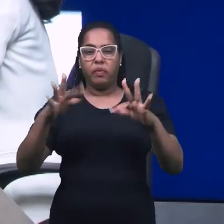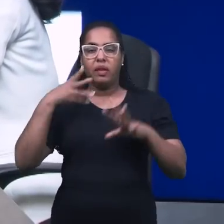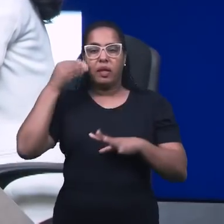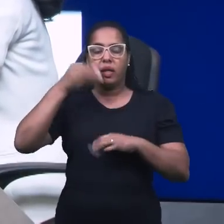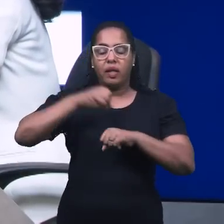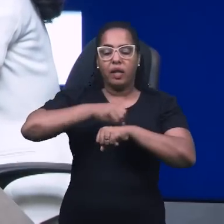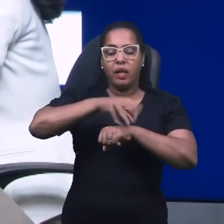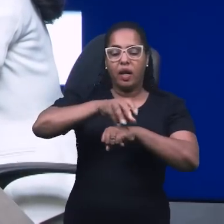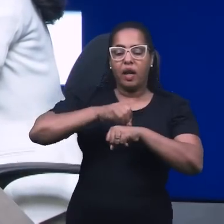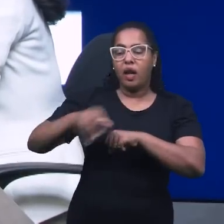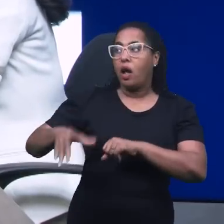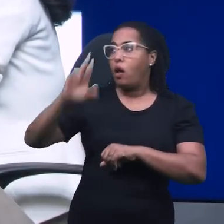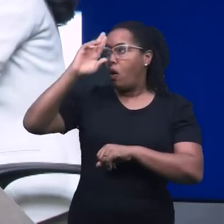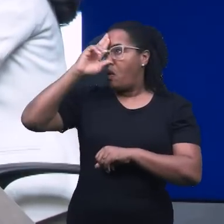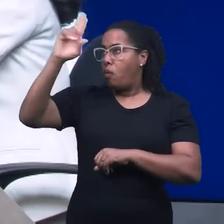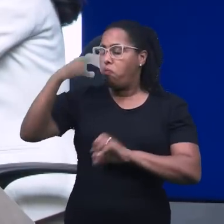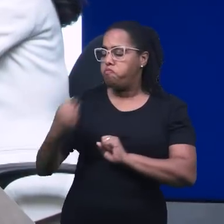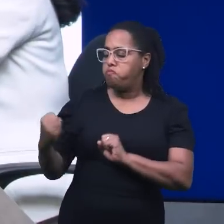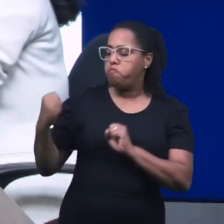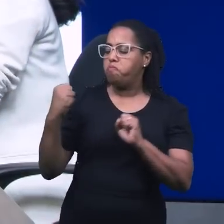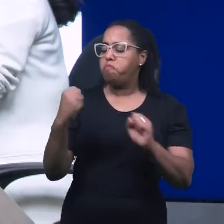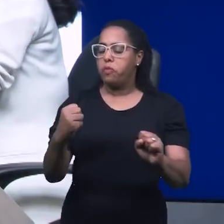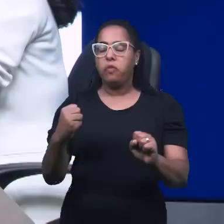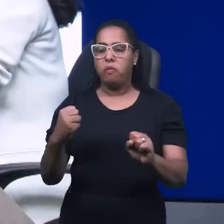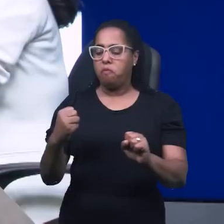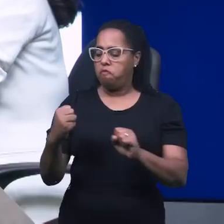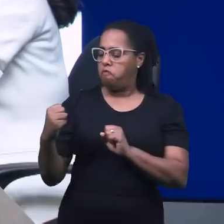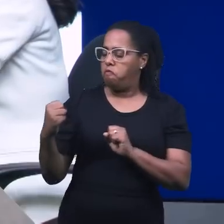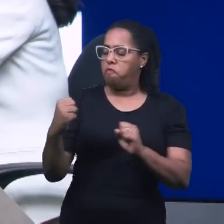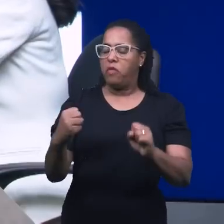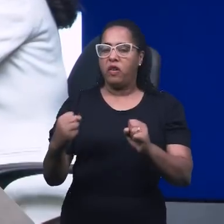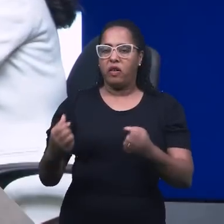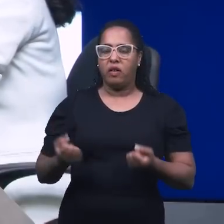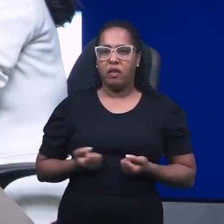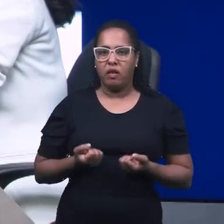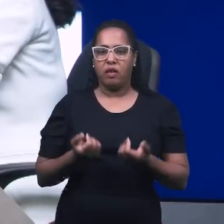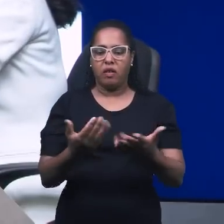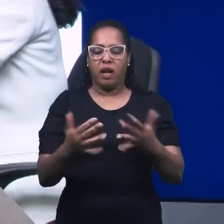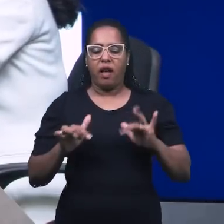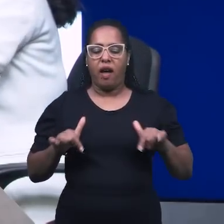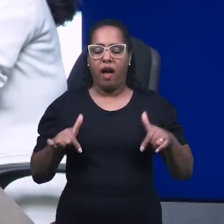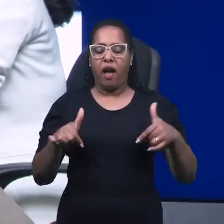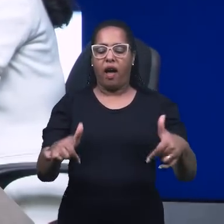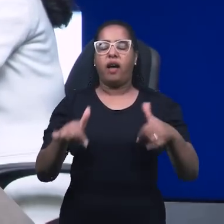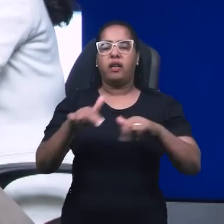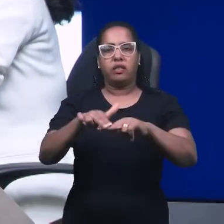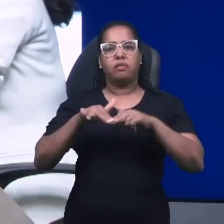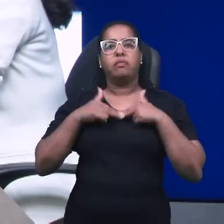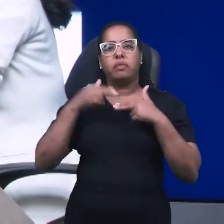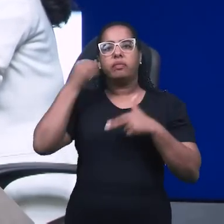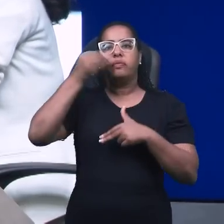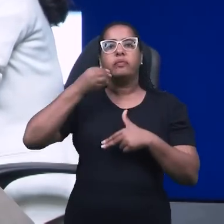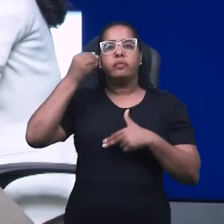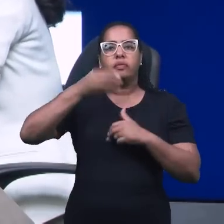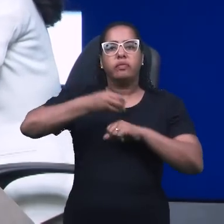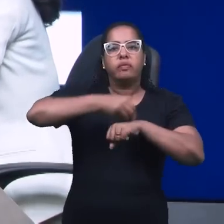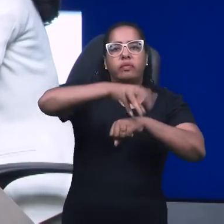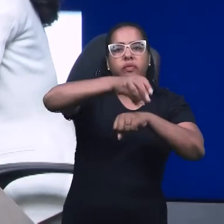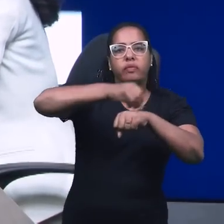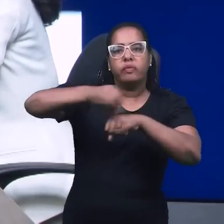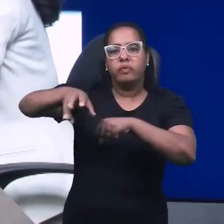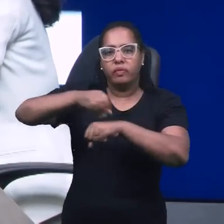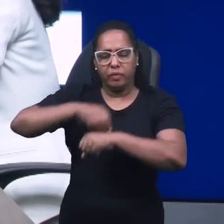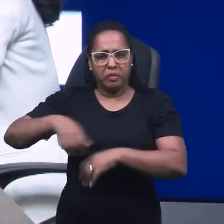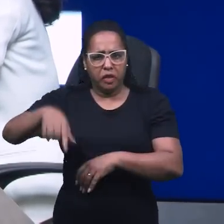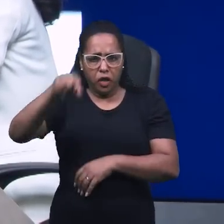que a gente compartilha, o poder do Senhor é entregue, é manifesto através das experiências que a